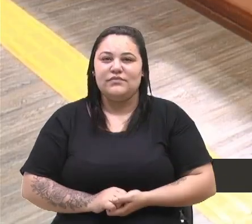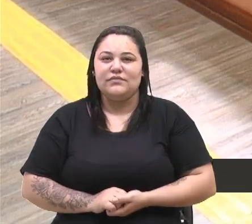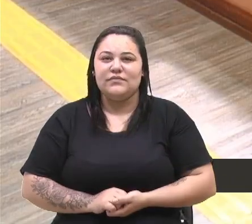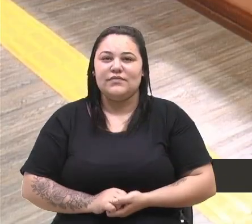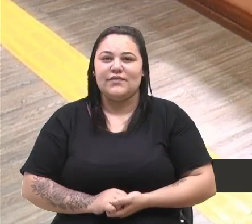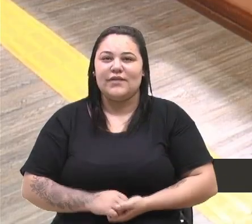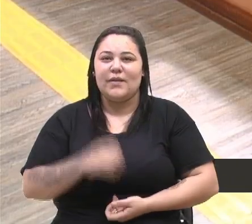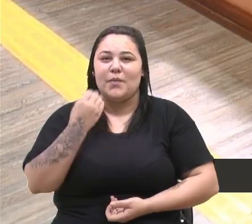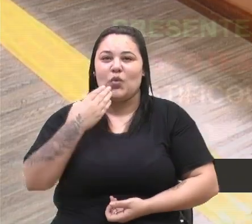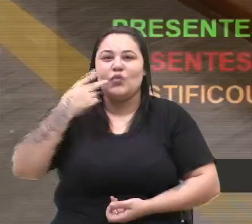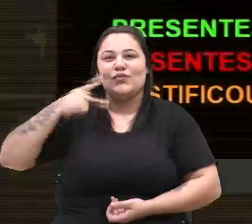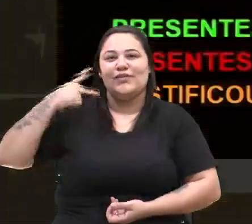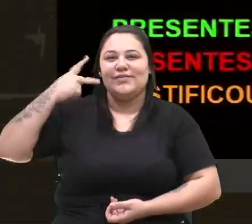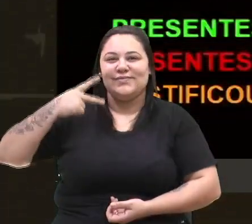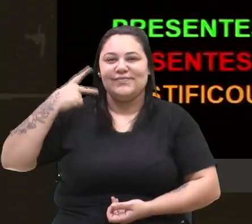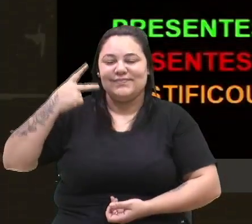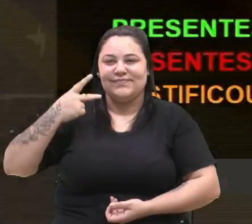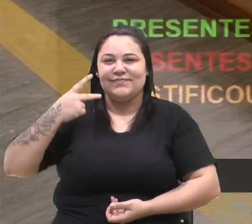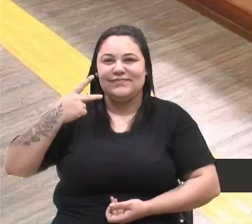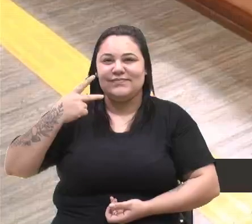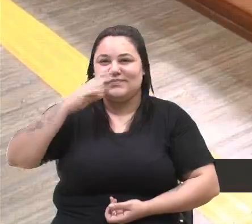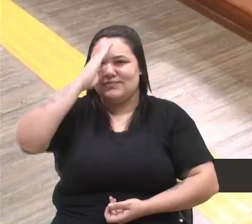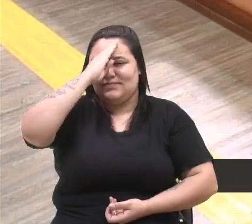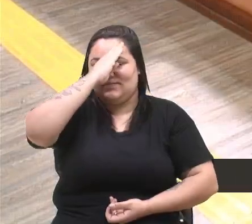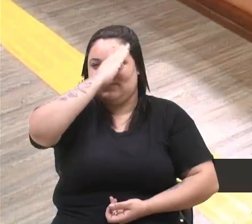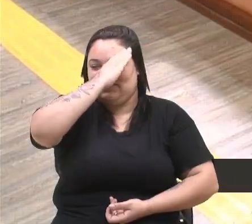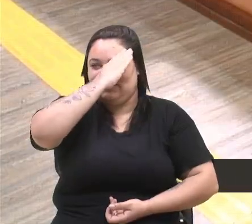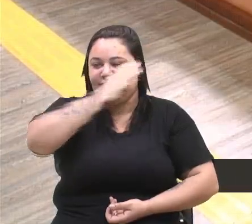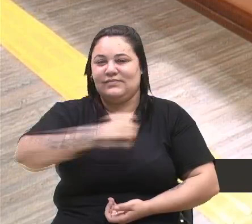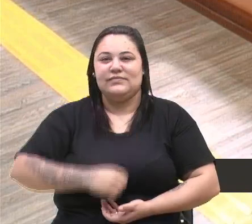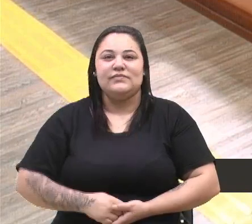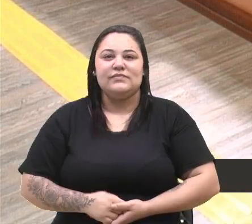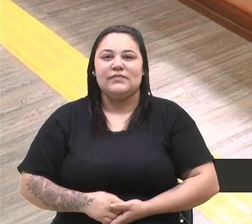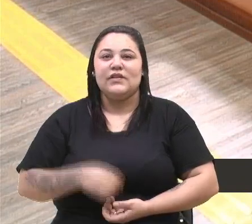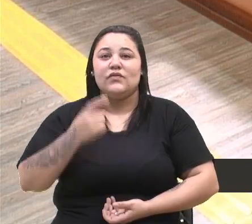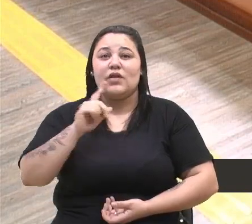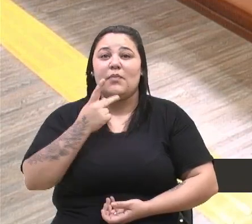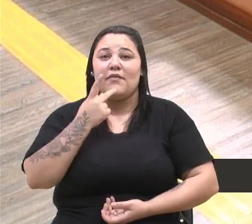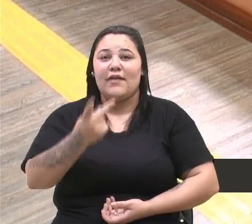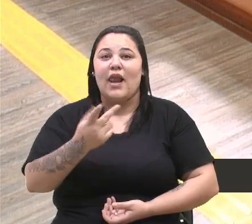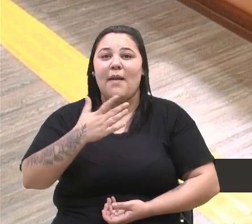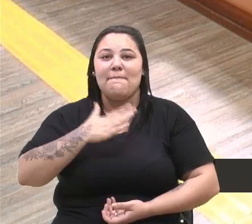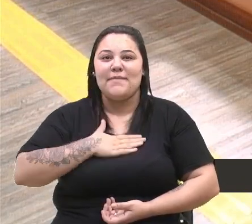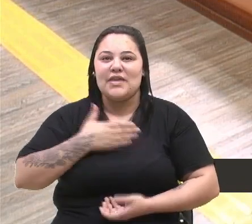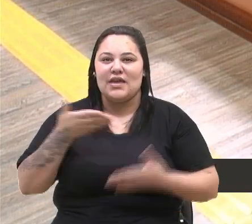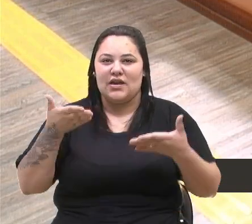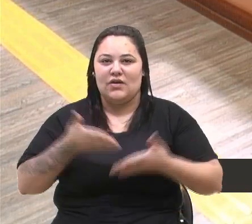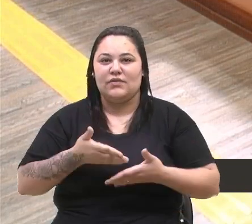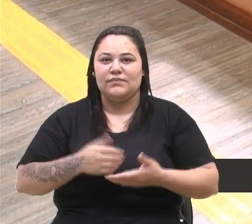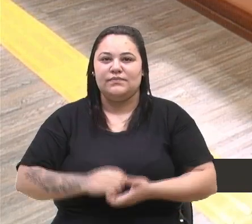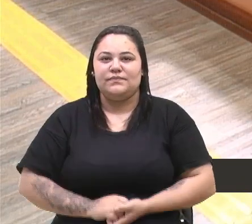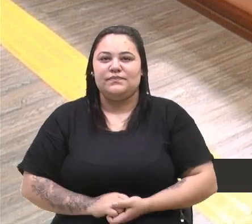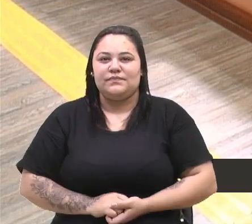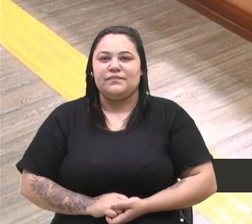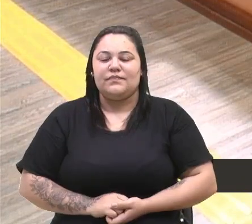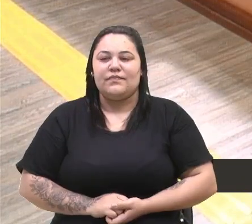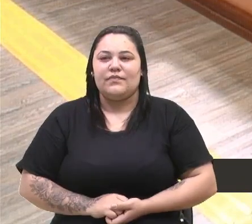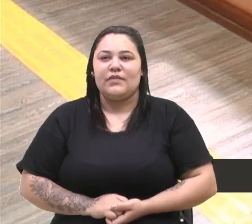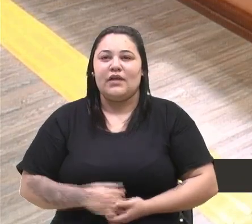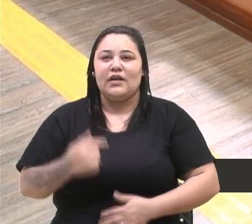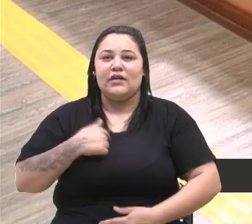Bom, vereador Bressan, eu vou dar um depoimento meu, então, agora. Eu tenho estado